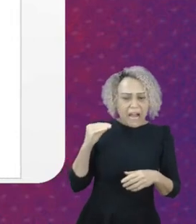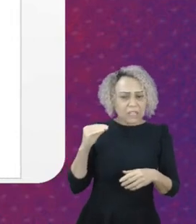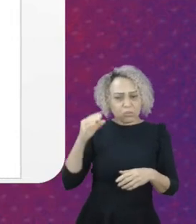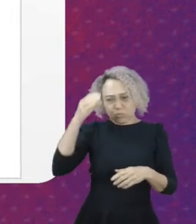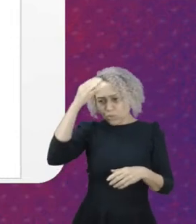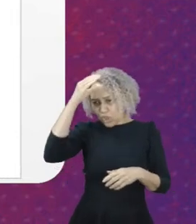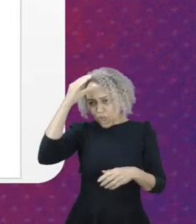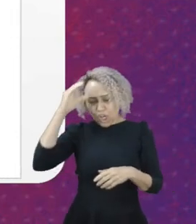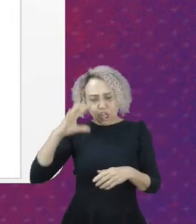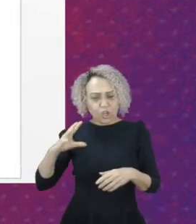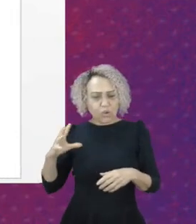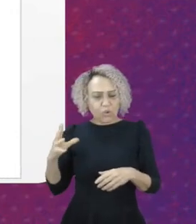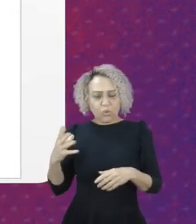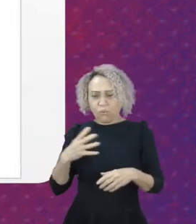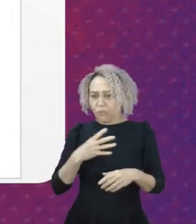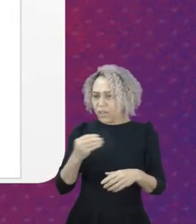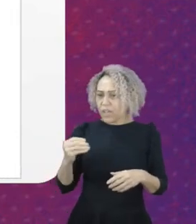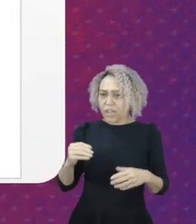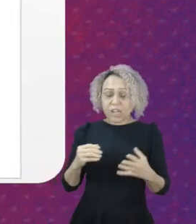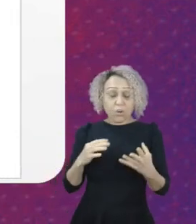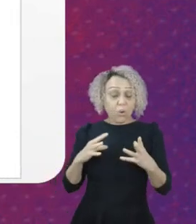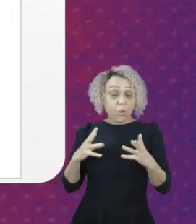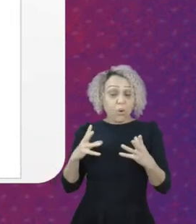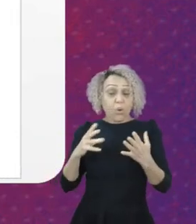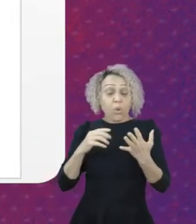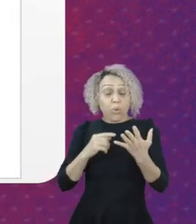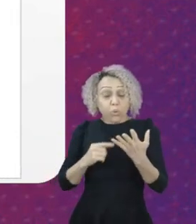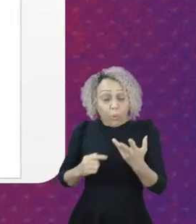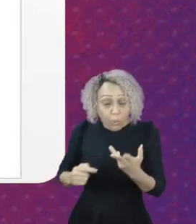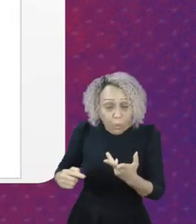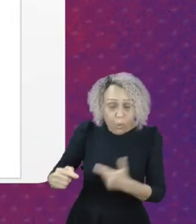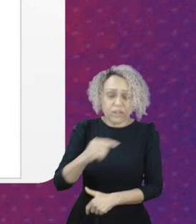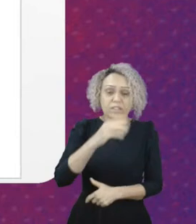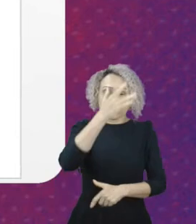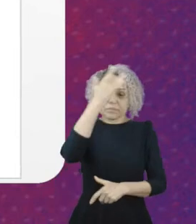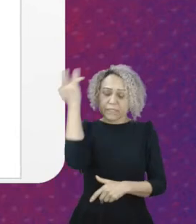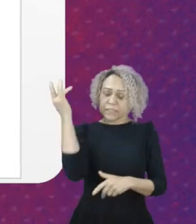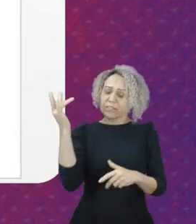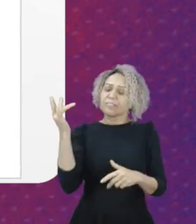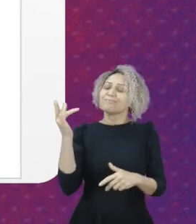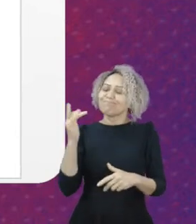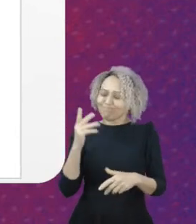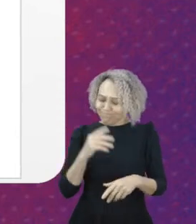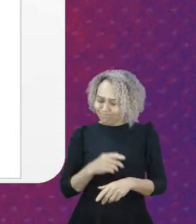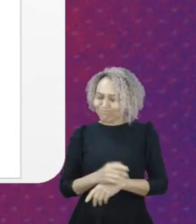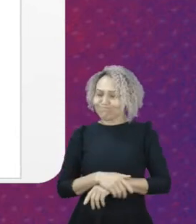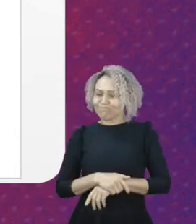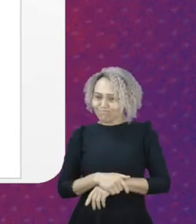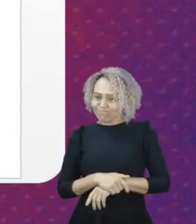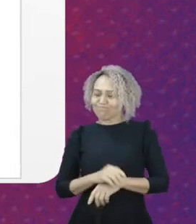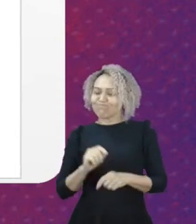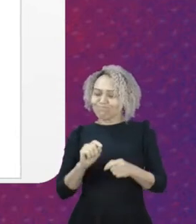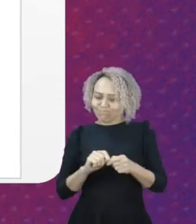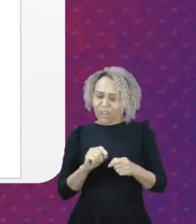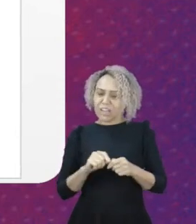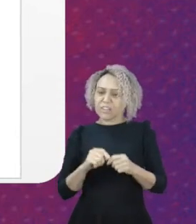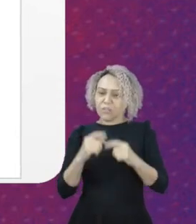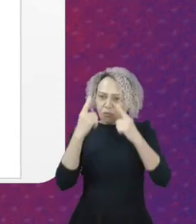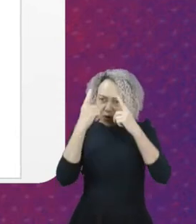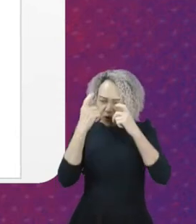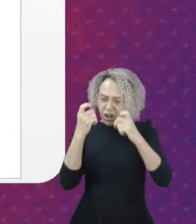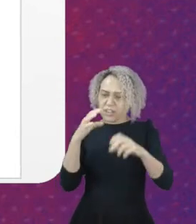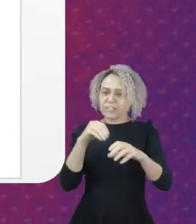ela é bem frequente. E muitas vezes as famílias não é, eles colocam